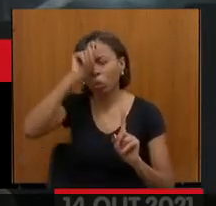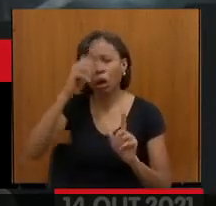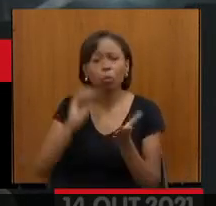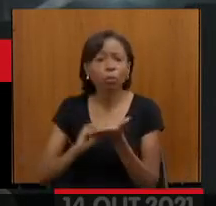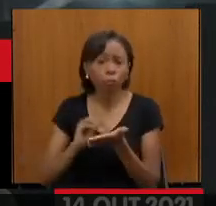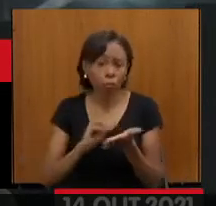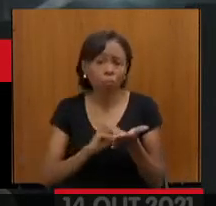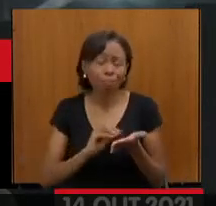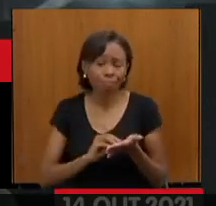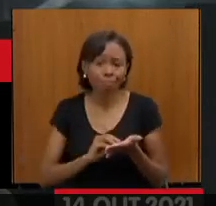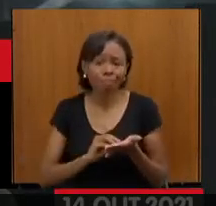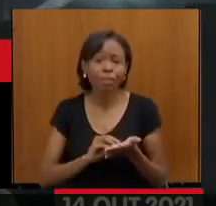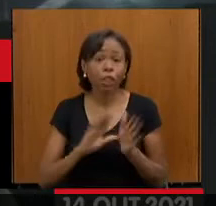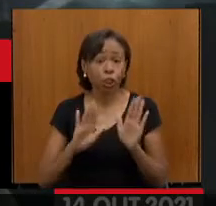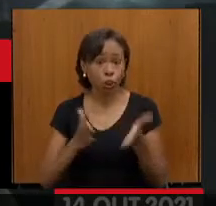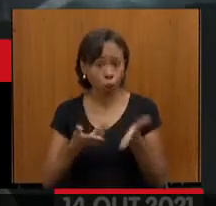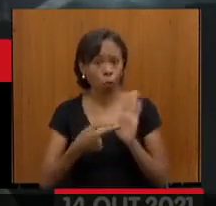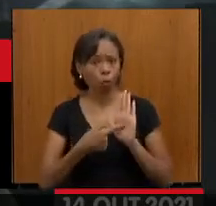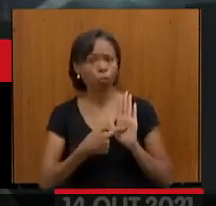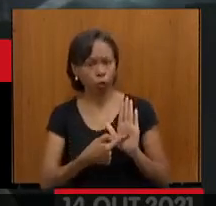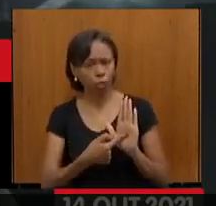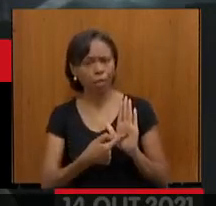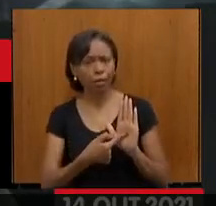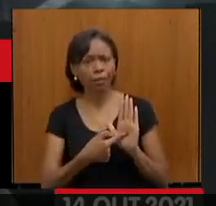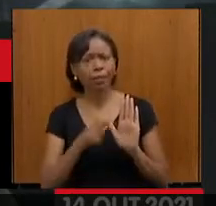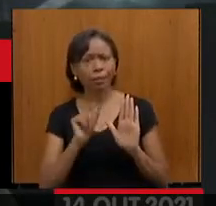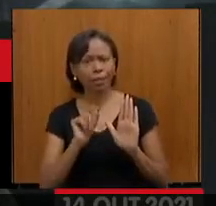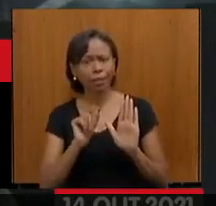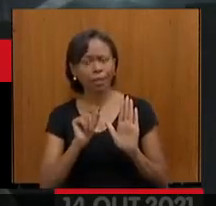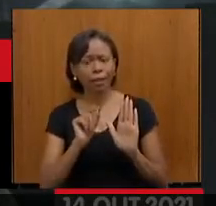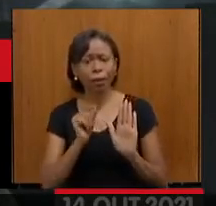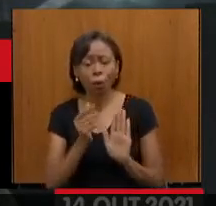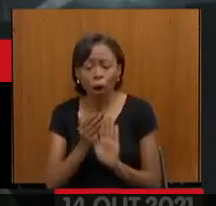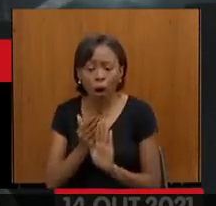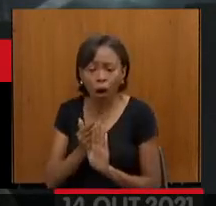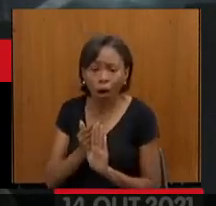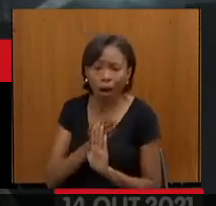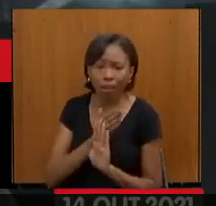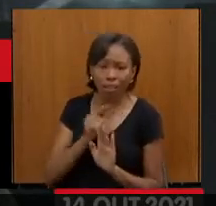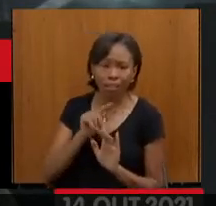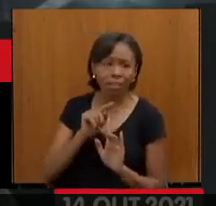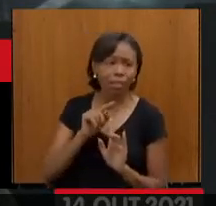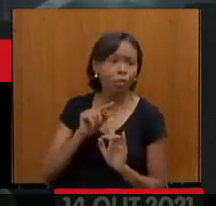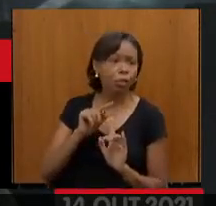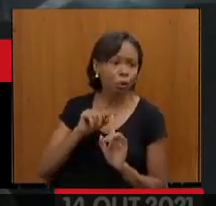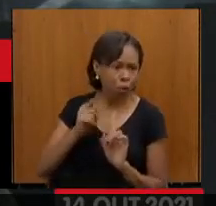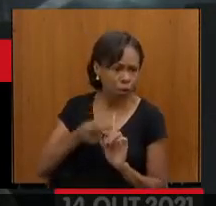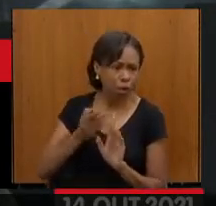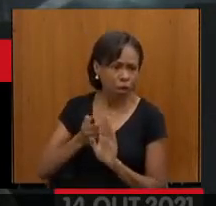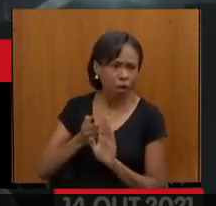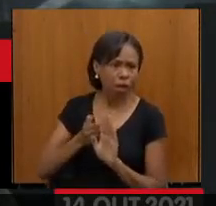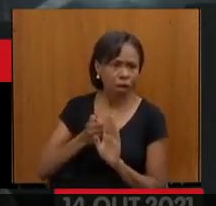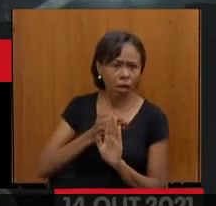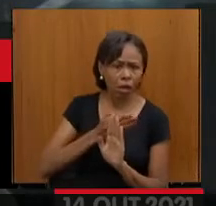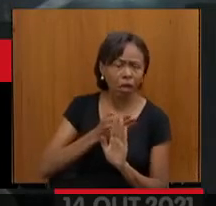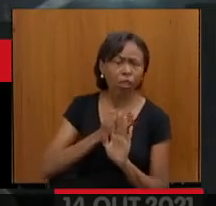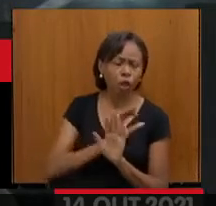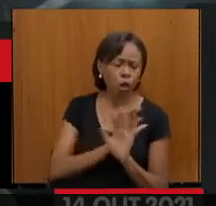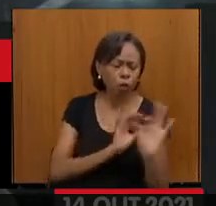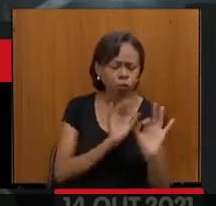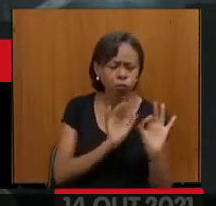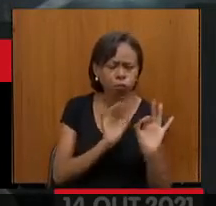muita clareza a importância do pré-natal. O pré-natal tem uma importância na detecção